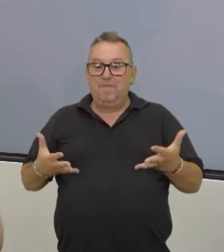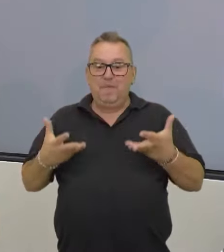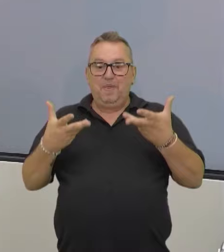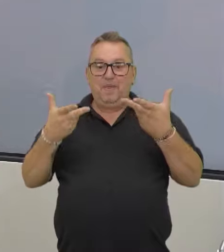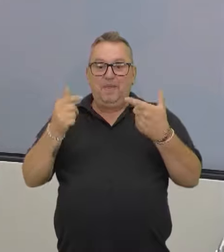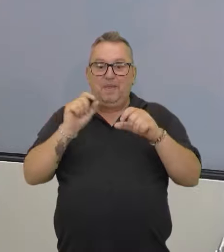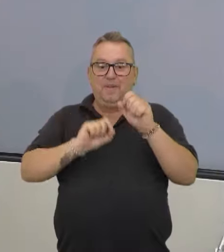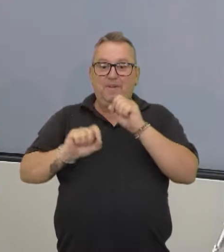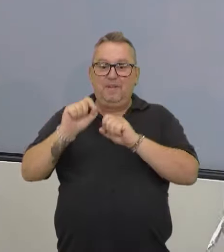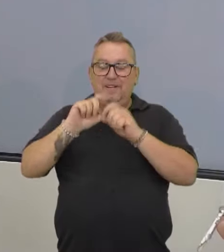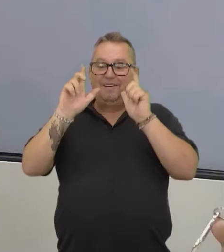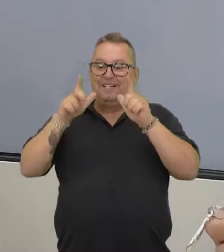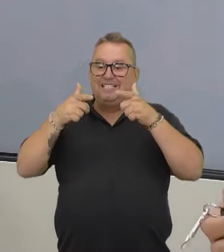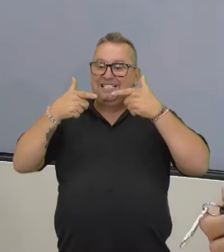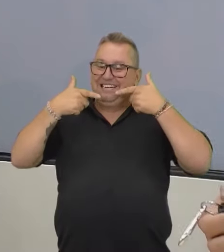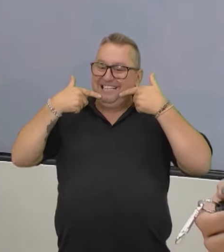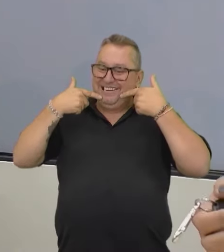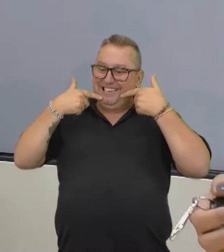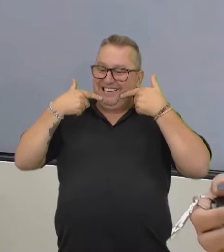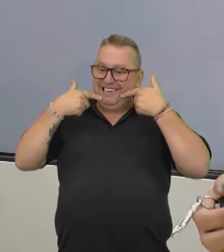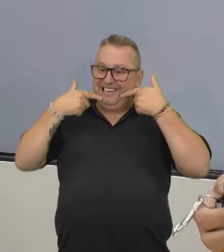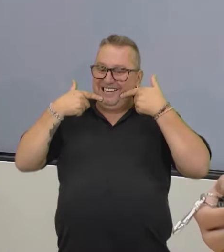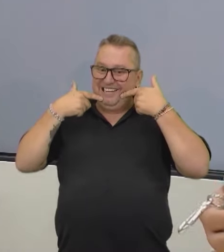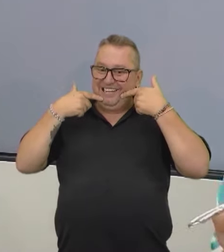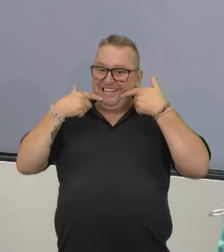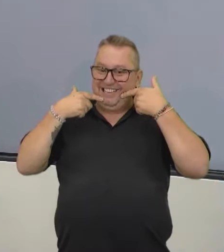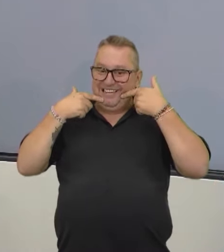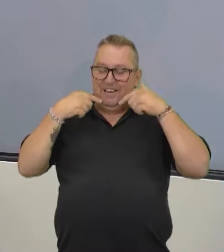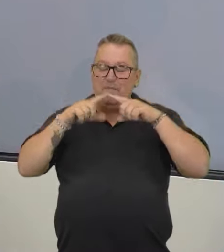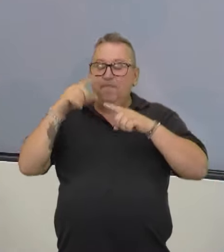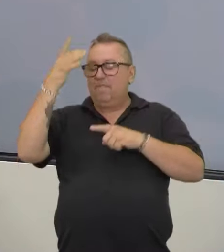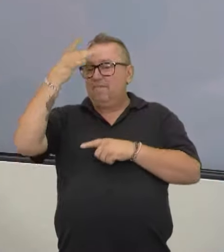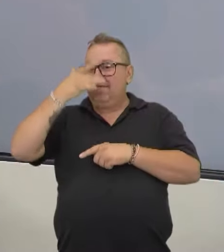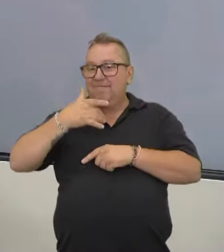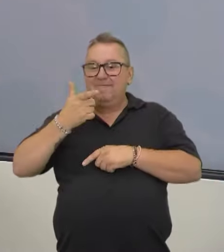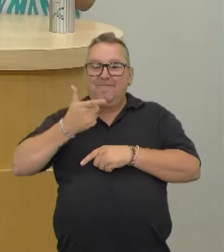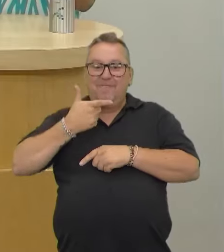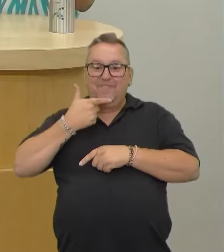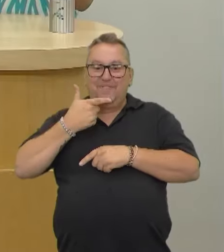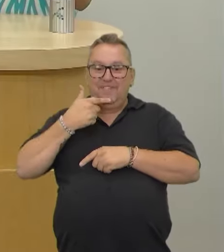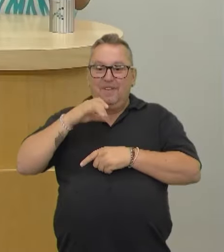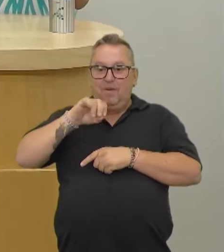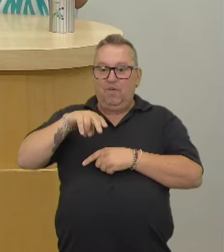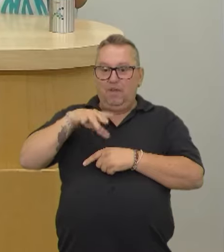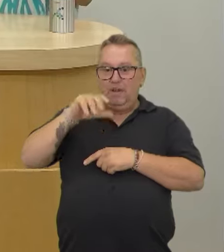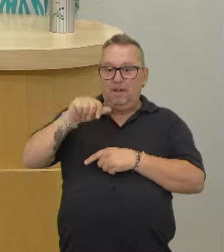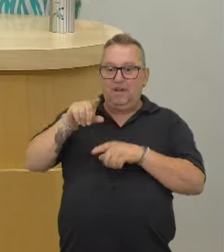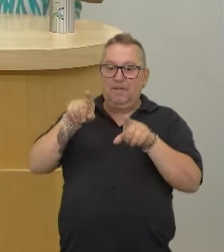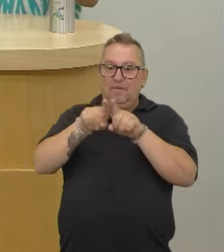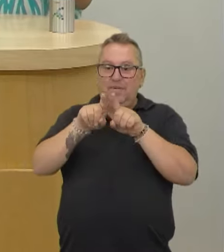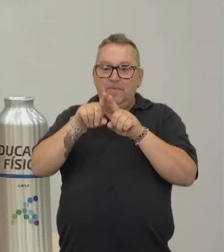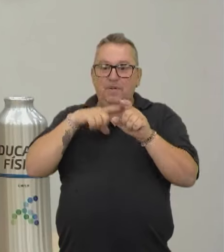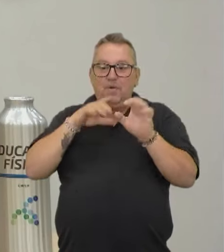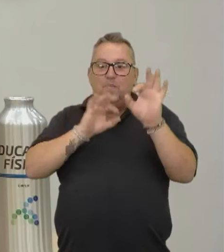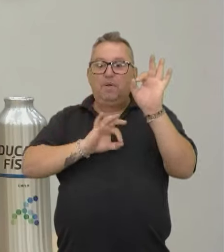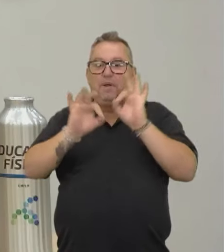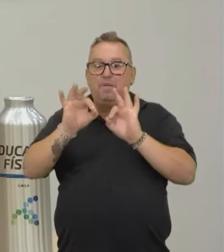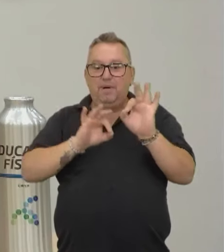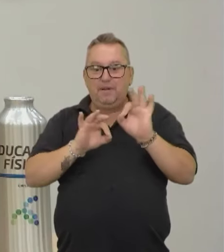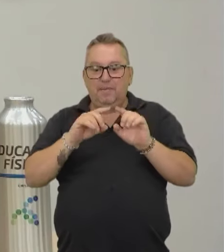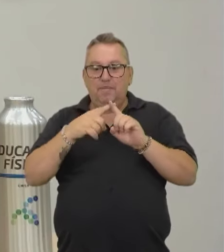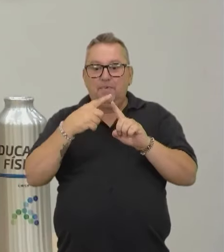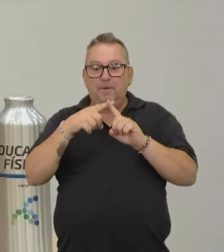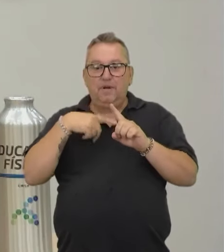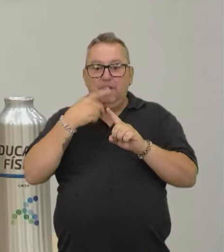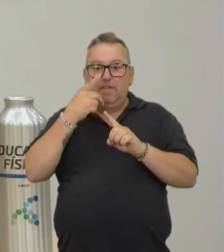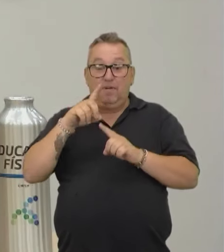maravilhosa, aqui com um sorriso incrível, a cara da simpatia, né? Juliana Vilas Boas Carpe. É que eu tô aqui preparando minha encenação porque